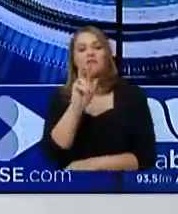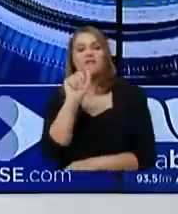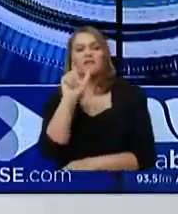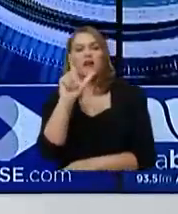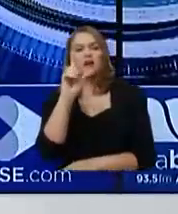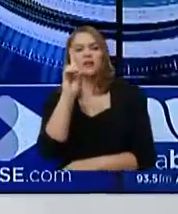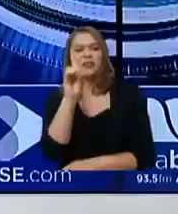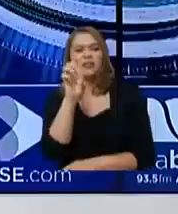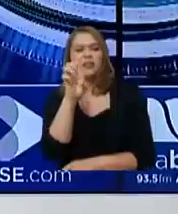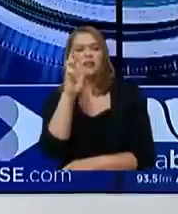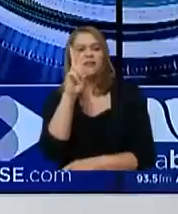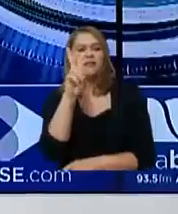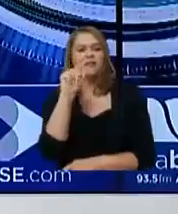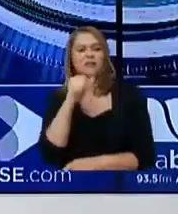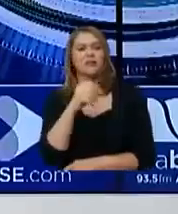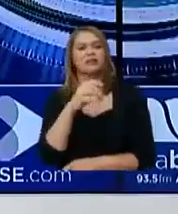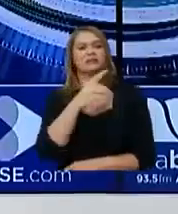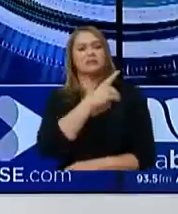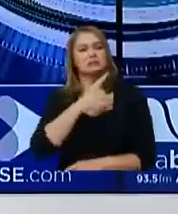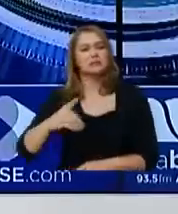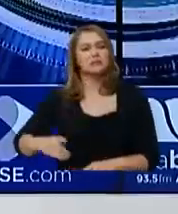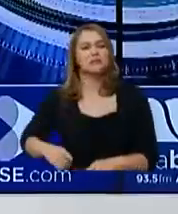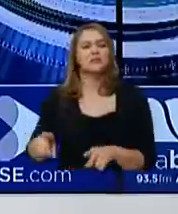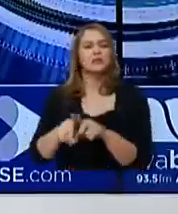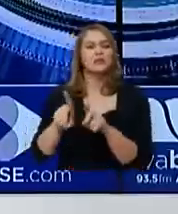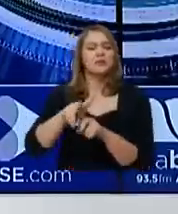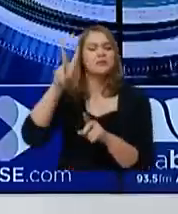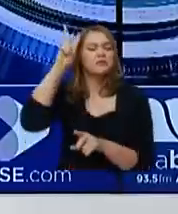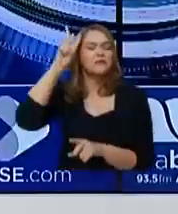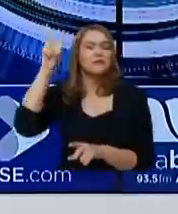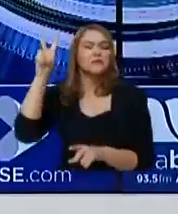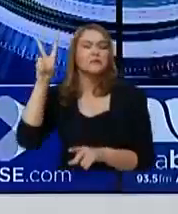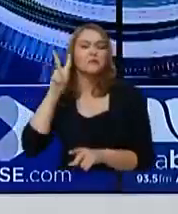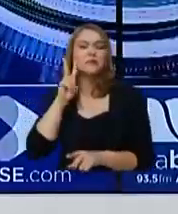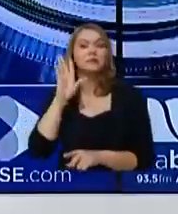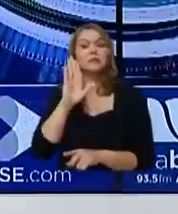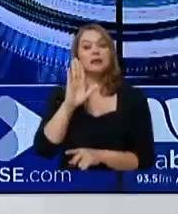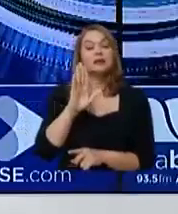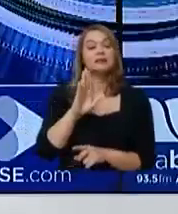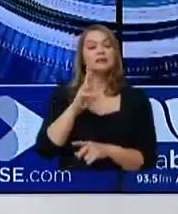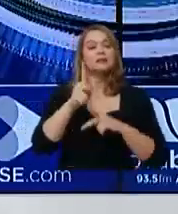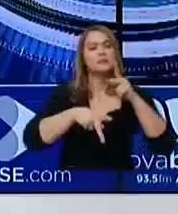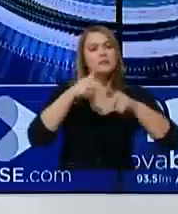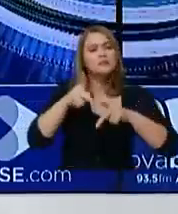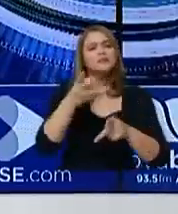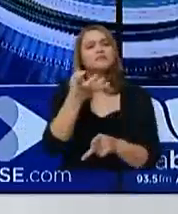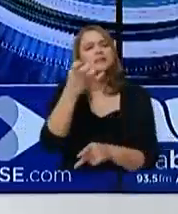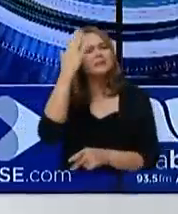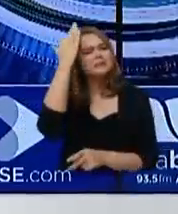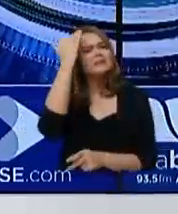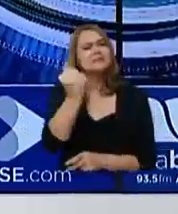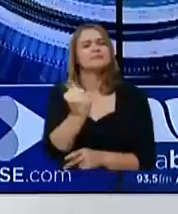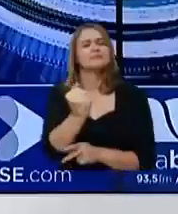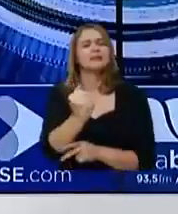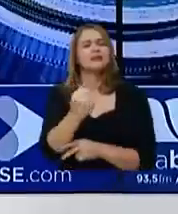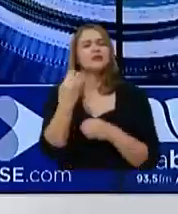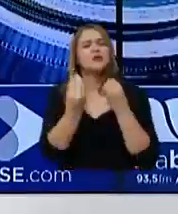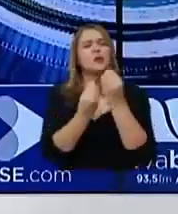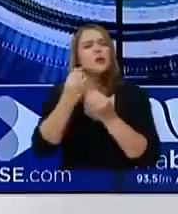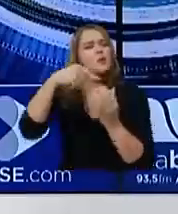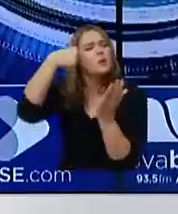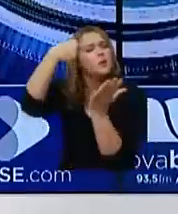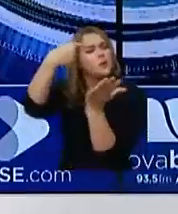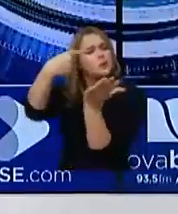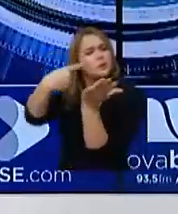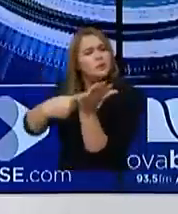seu novo aliado que traz Valmir de francisquinho mas o povo quer saber Rogério O povo tá curioso como foi esse acordão